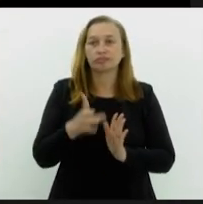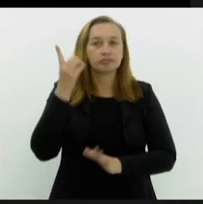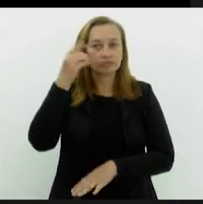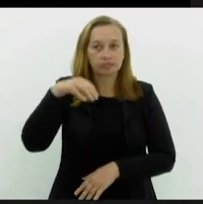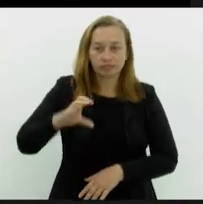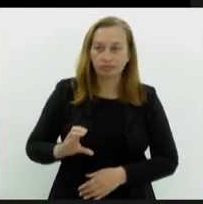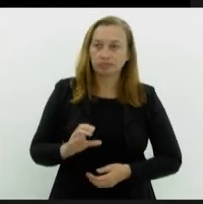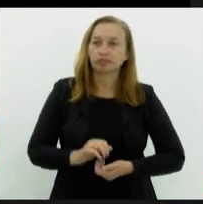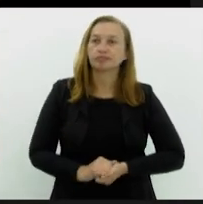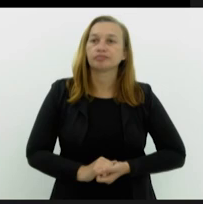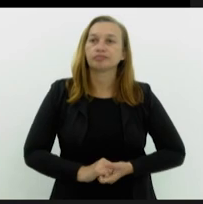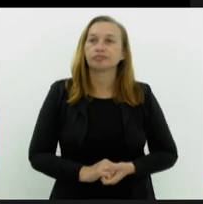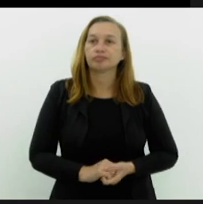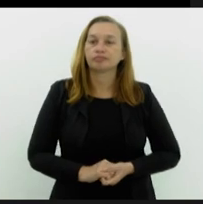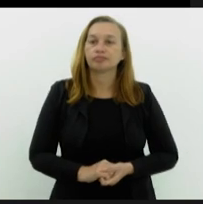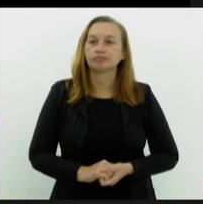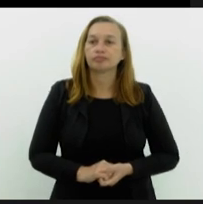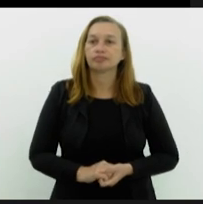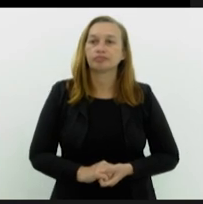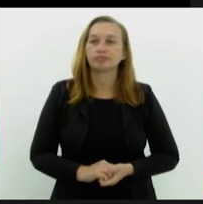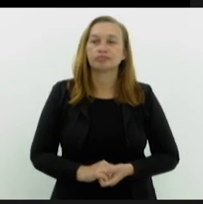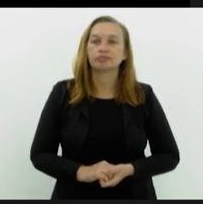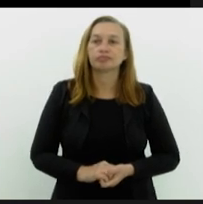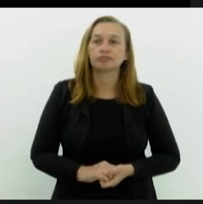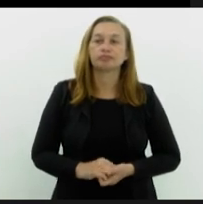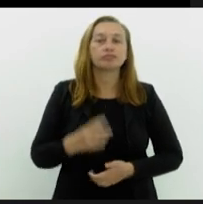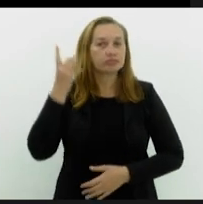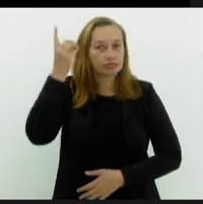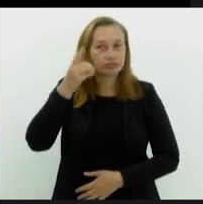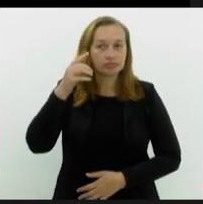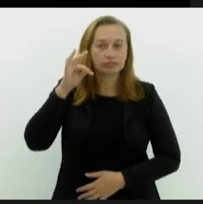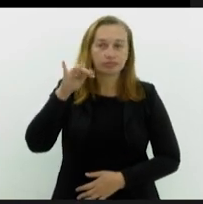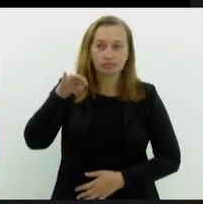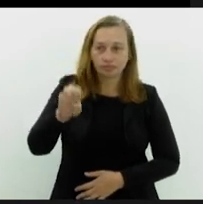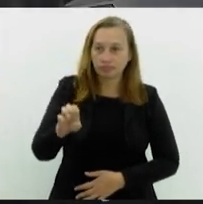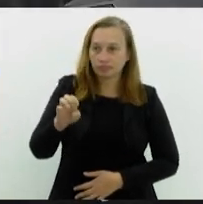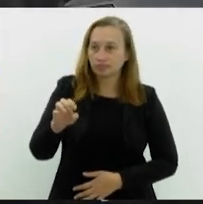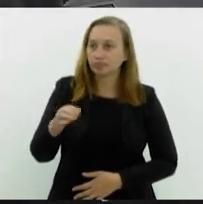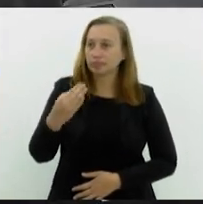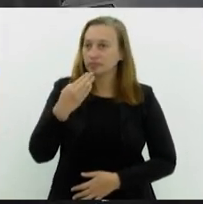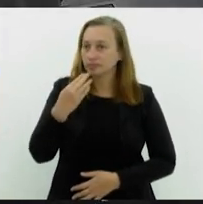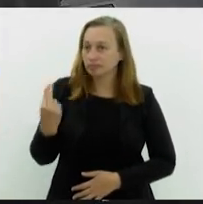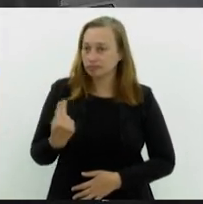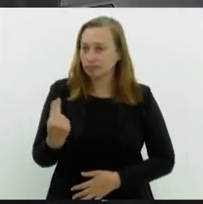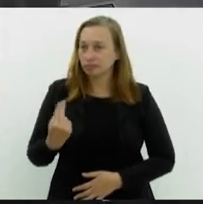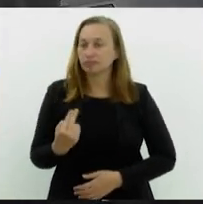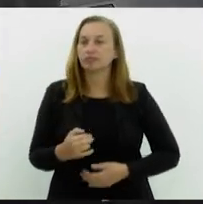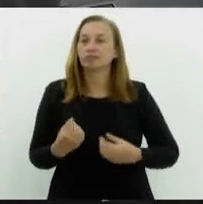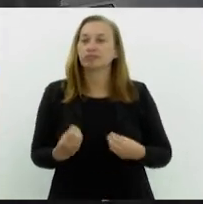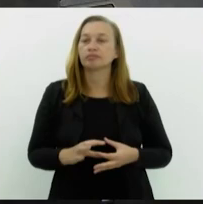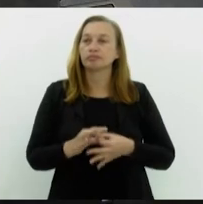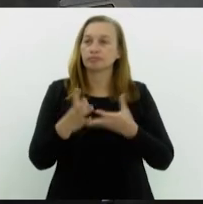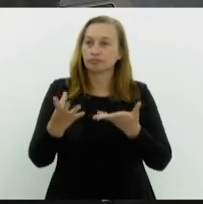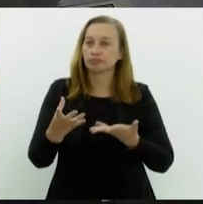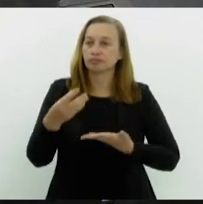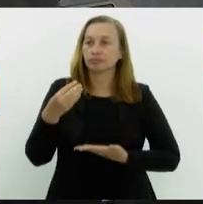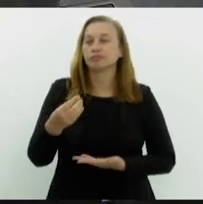Mink. Deputado Carlos Mink, a deputada Franciane deseja a coautoria. Concedida,